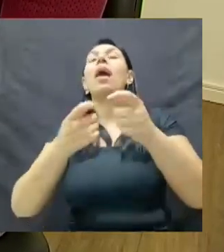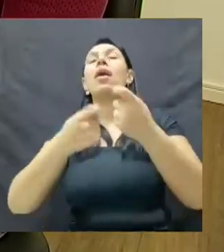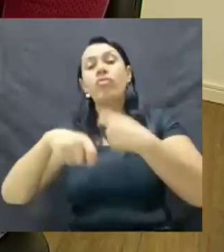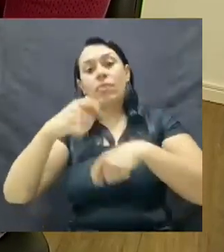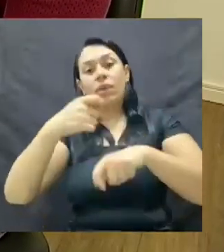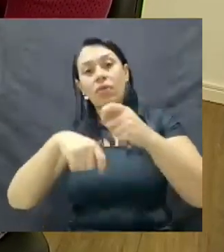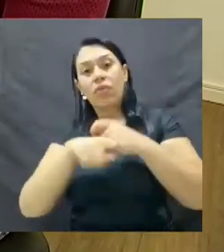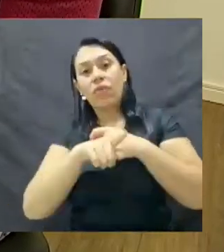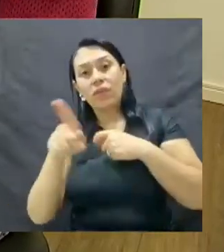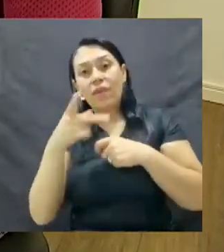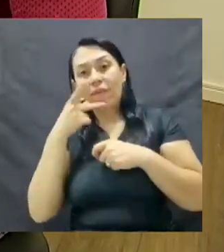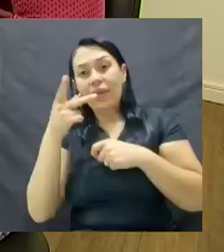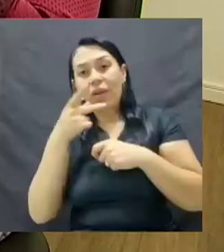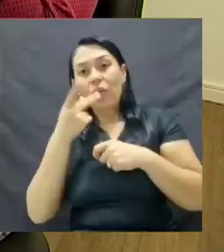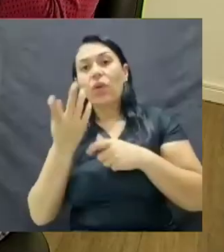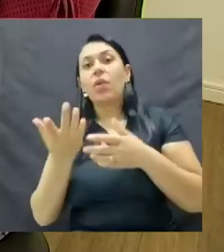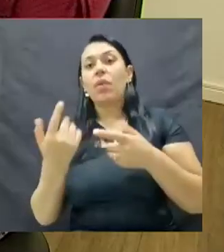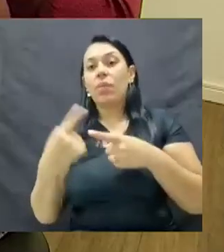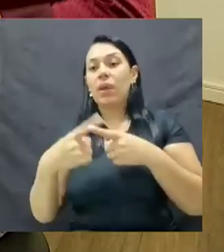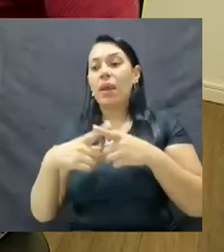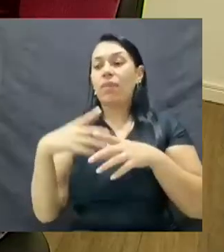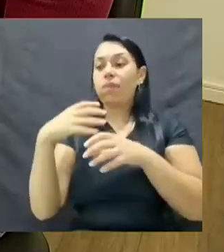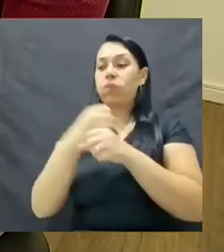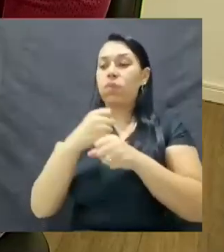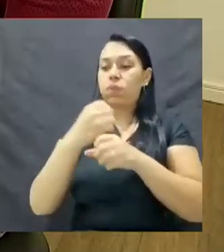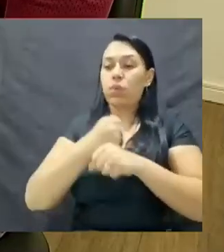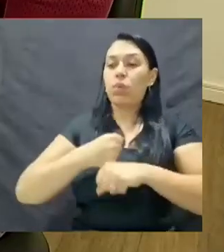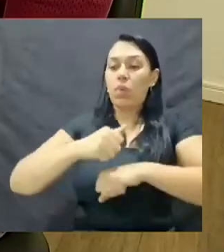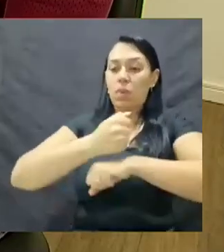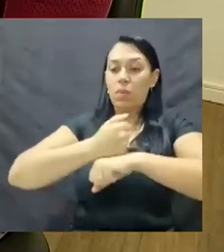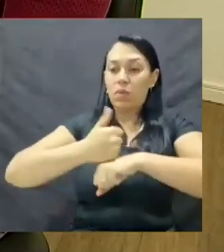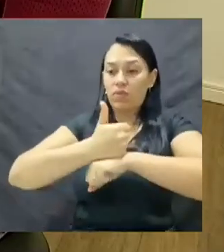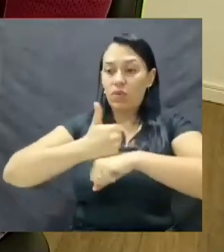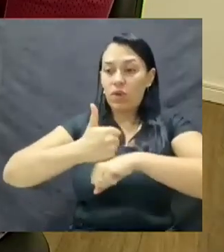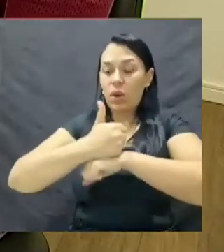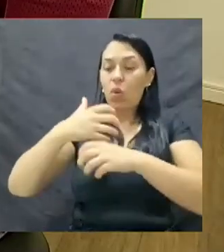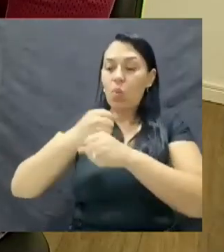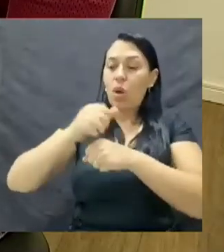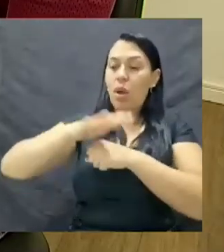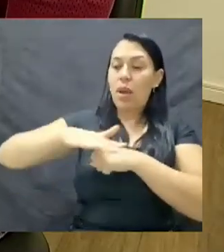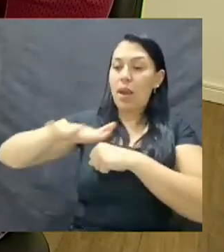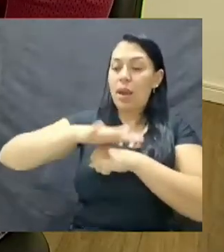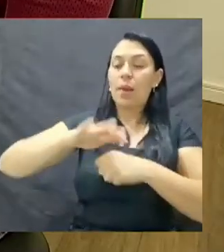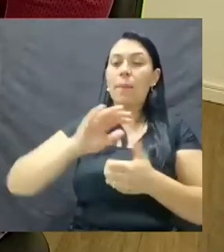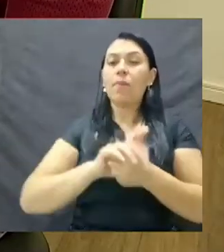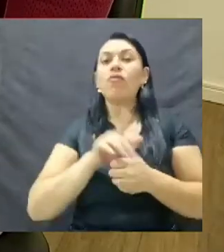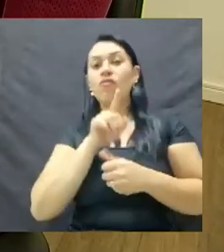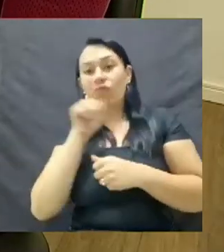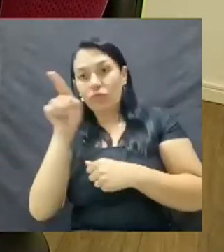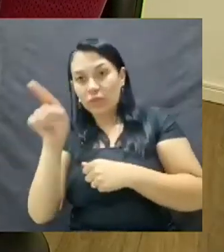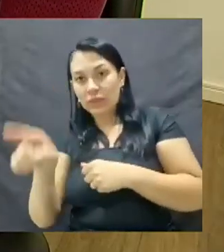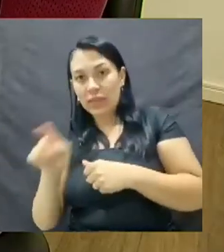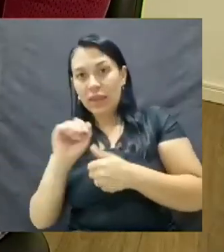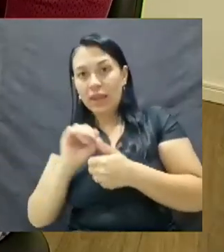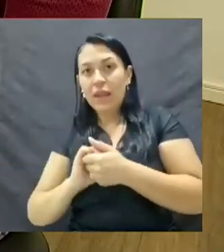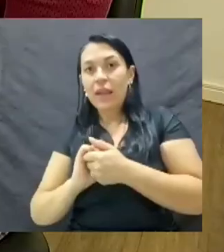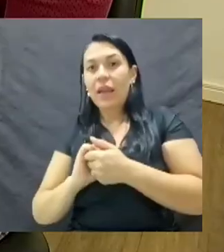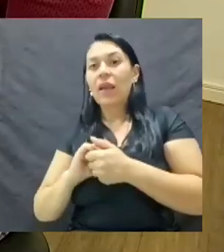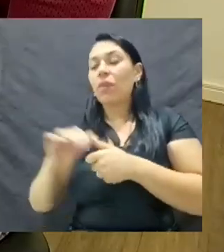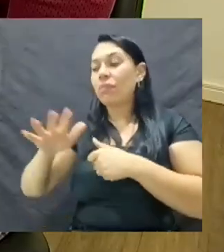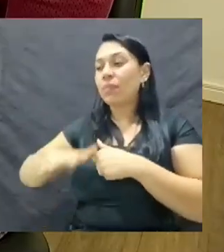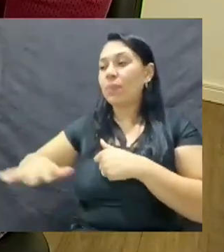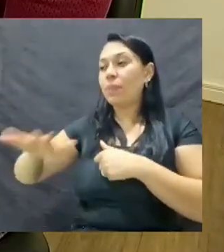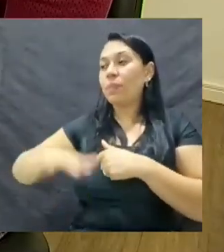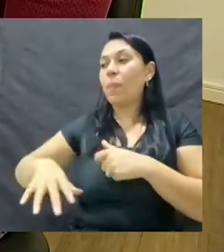por ser contador, ele pega mais essa área, né? Você fica mais na questão do processo legislativo,